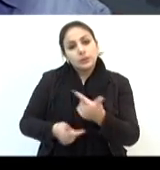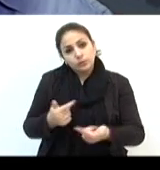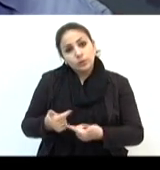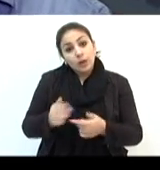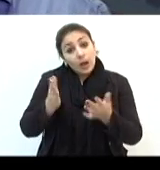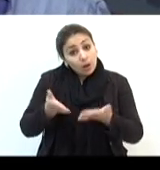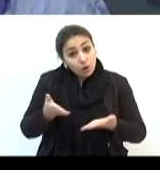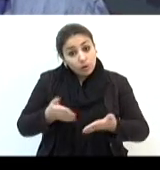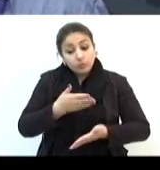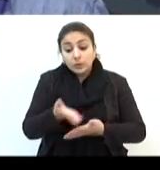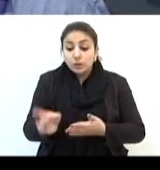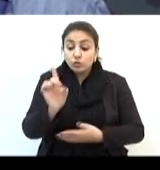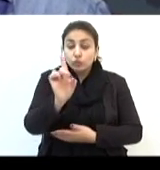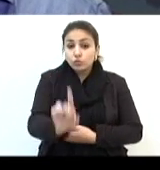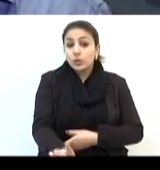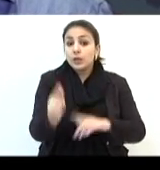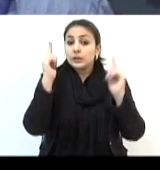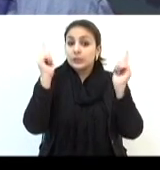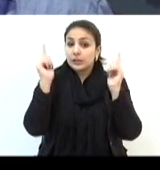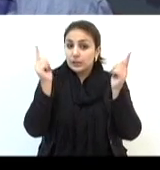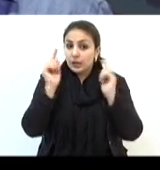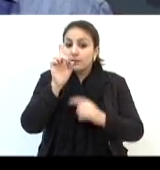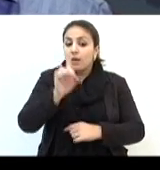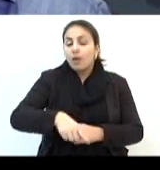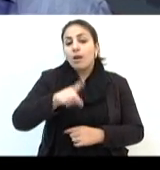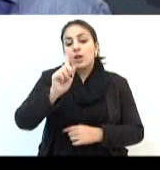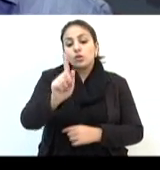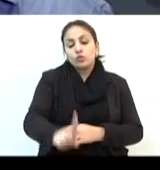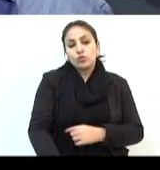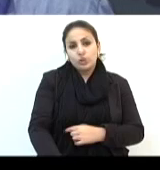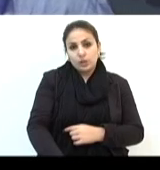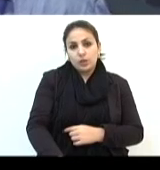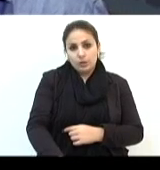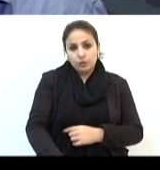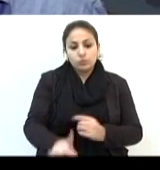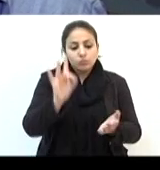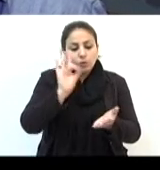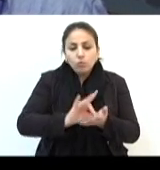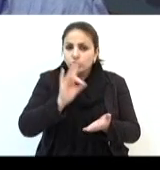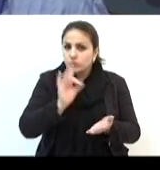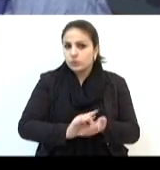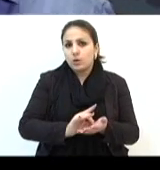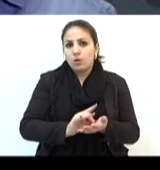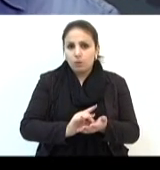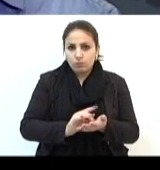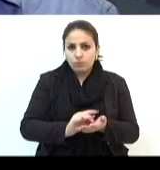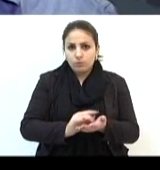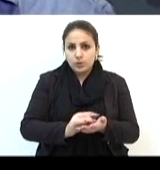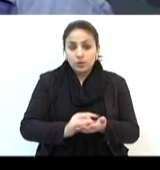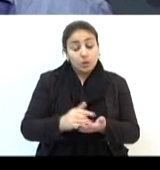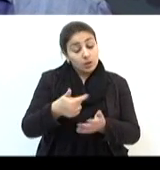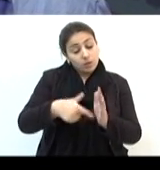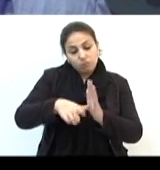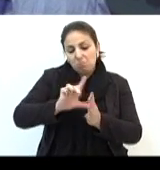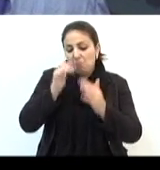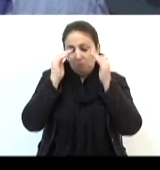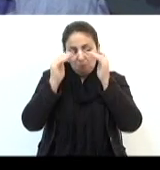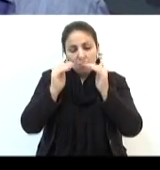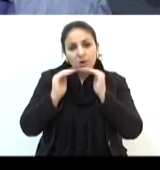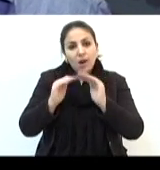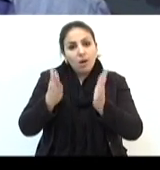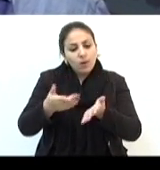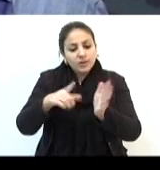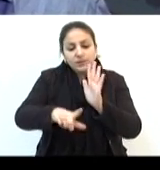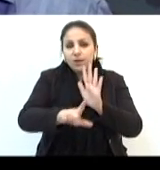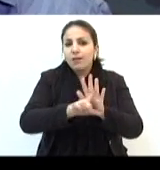diga-se de passagem, o direito de greve é um direito e uma garantia constitucional que não estava sendo respeitada. Portanto,